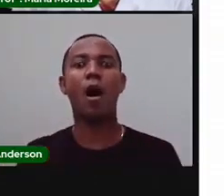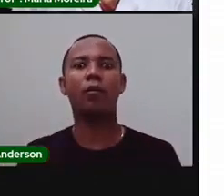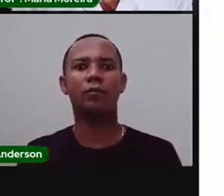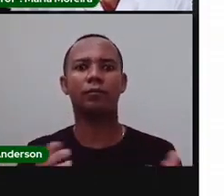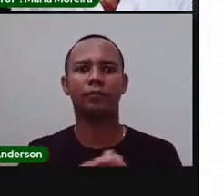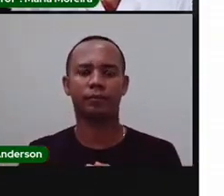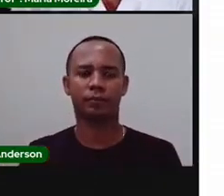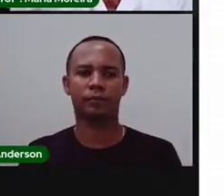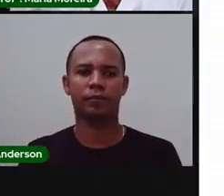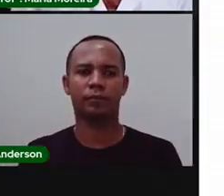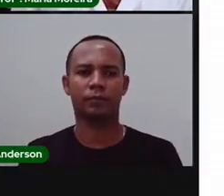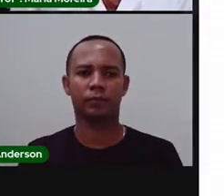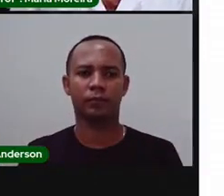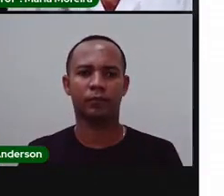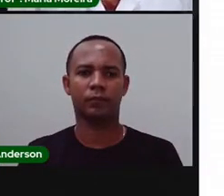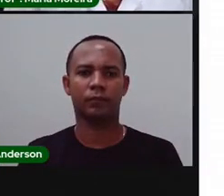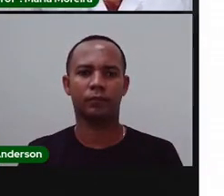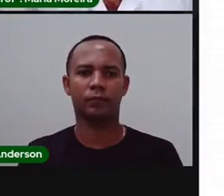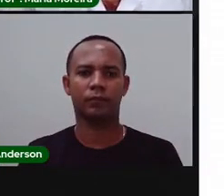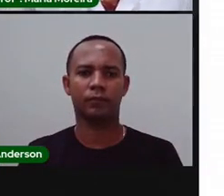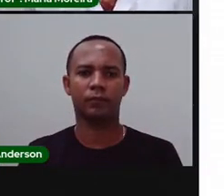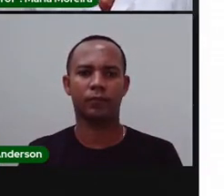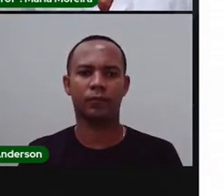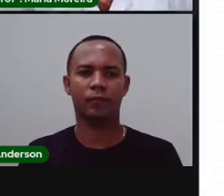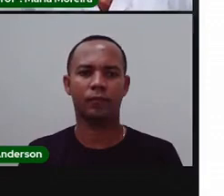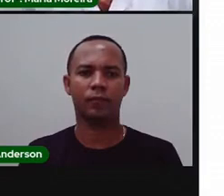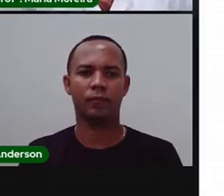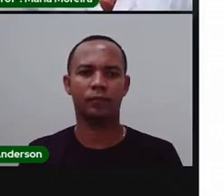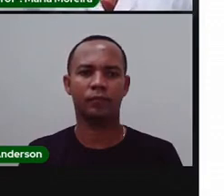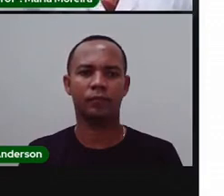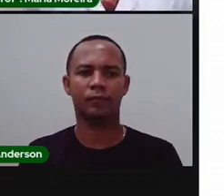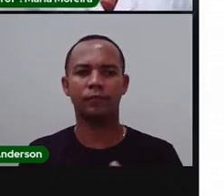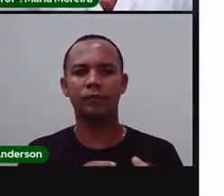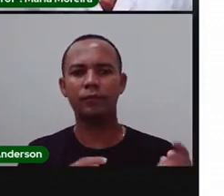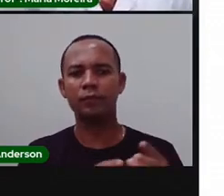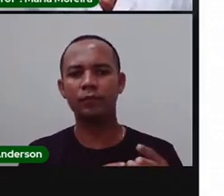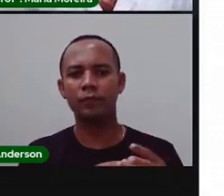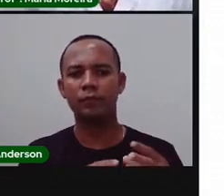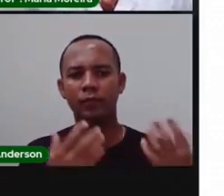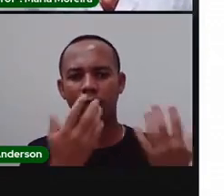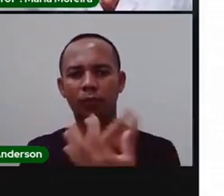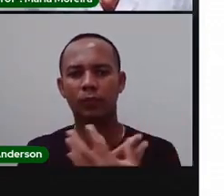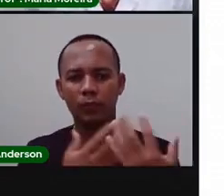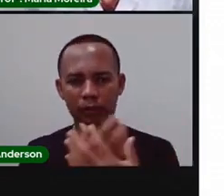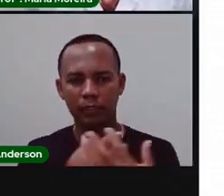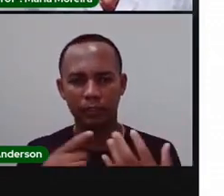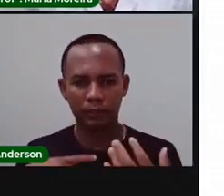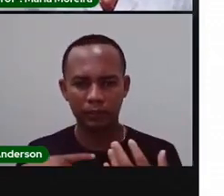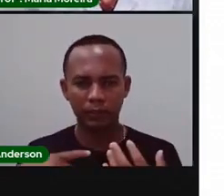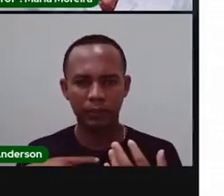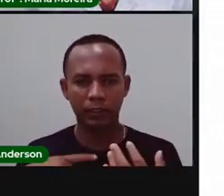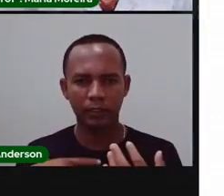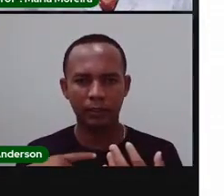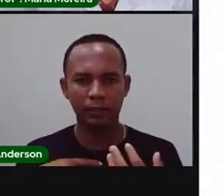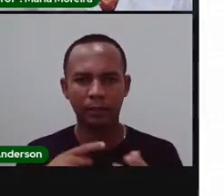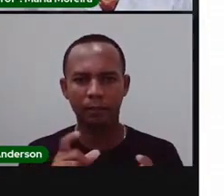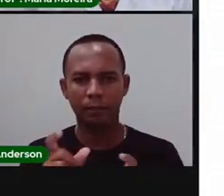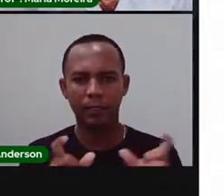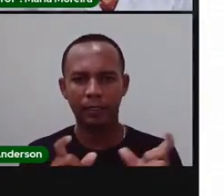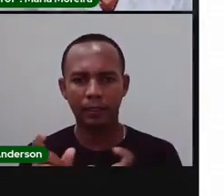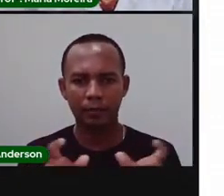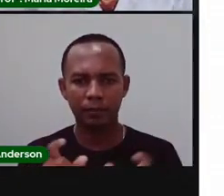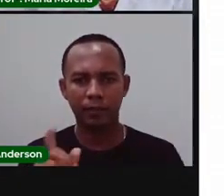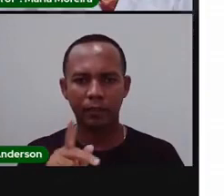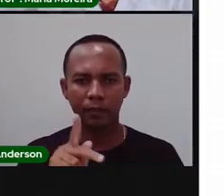classificação? Bom, na música existe alguma palavra proparoxítona? Aí você pode me